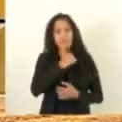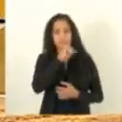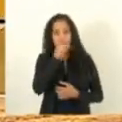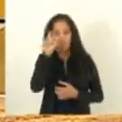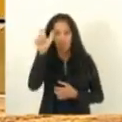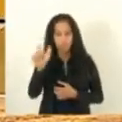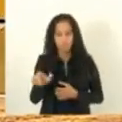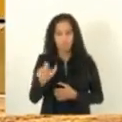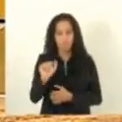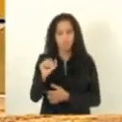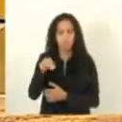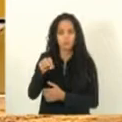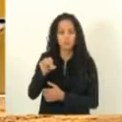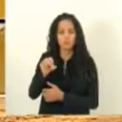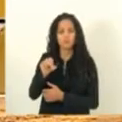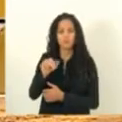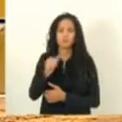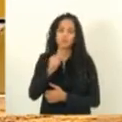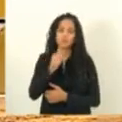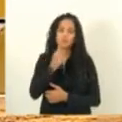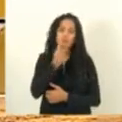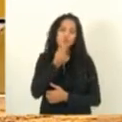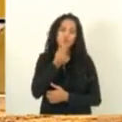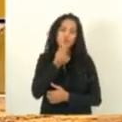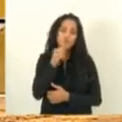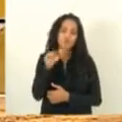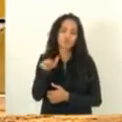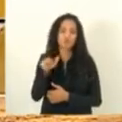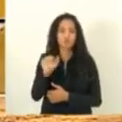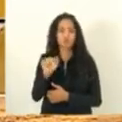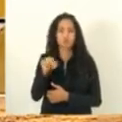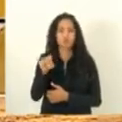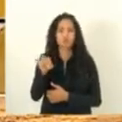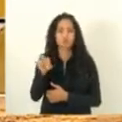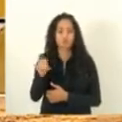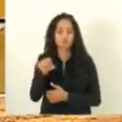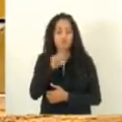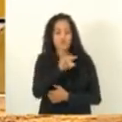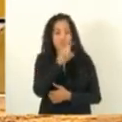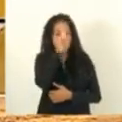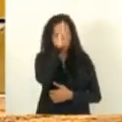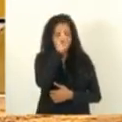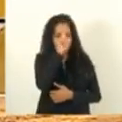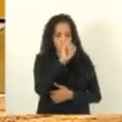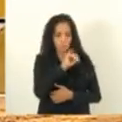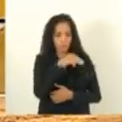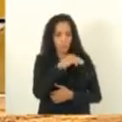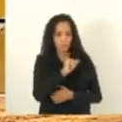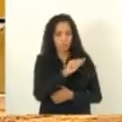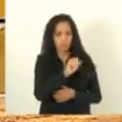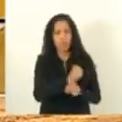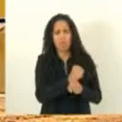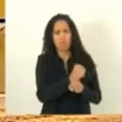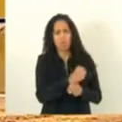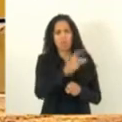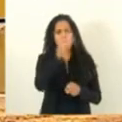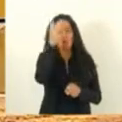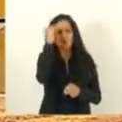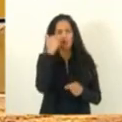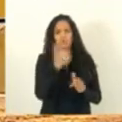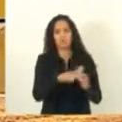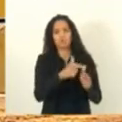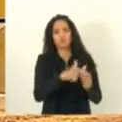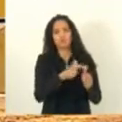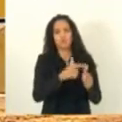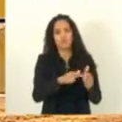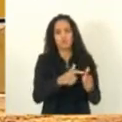desse menino Antônio, e é incrível como esse hospital Imaba, há anos que ele vem dando problema. Há anos, não